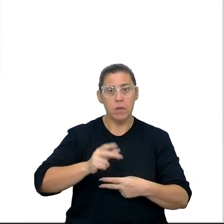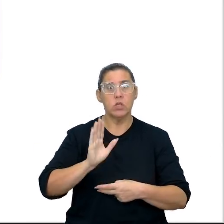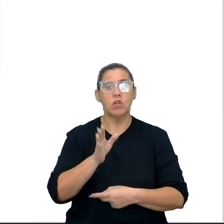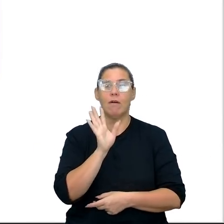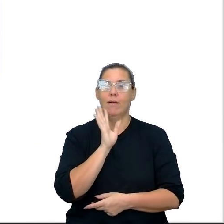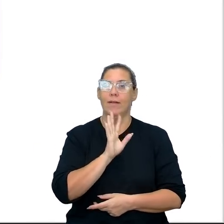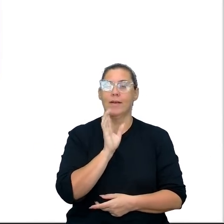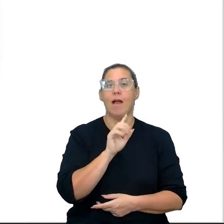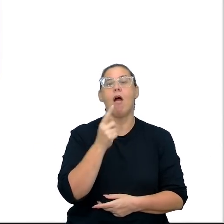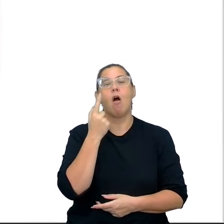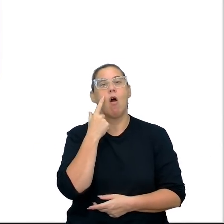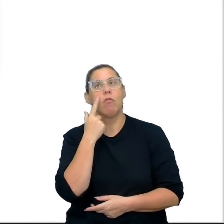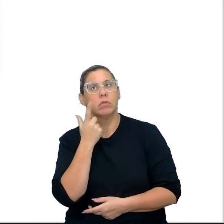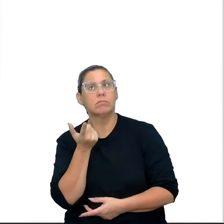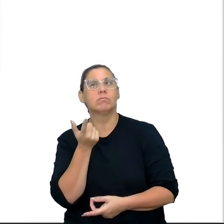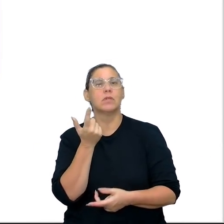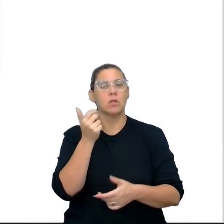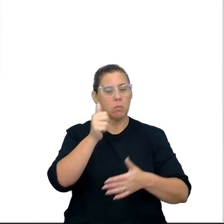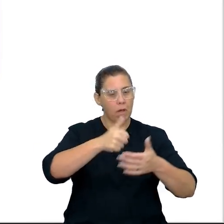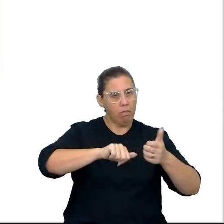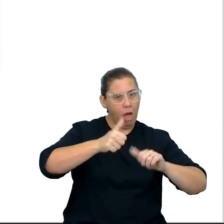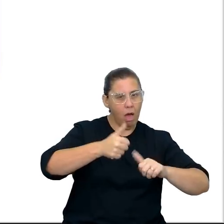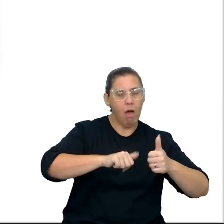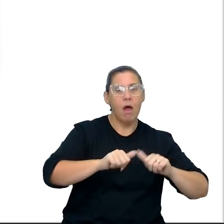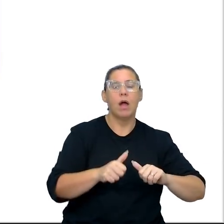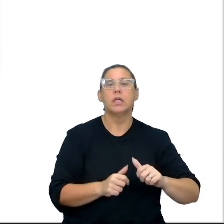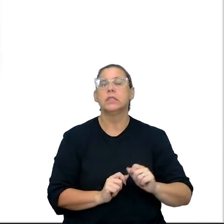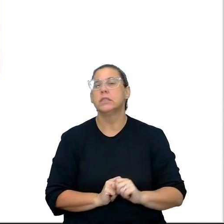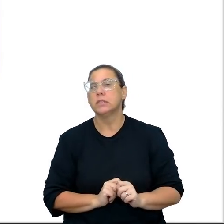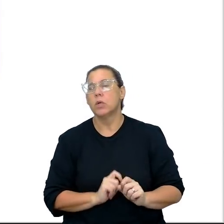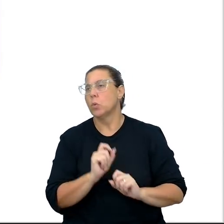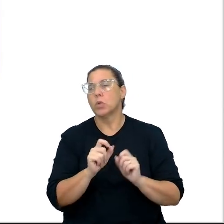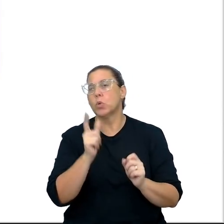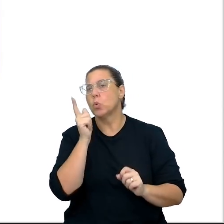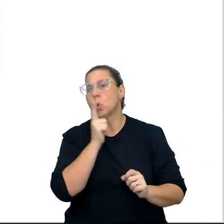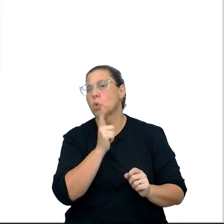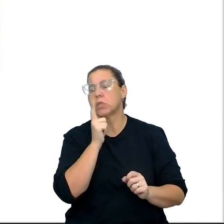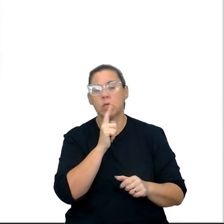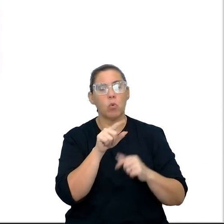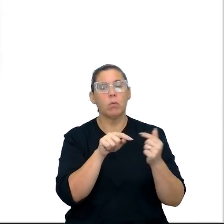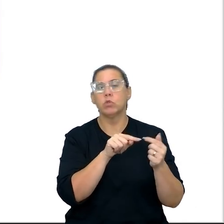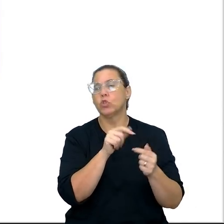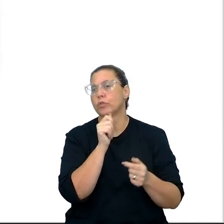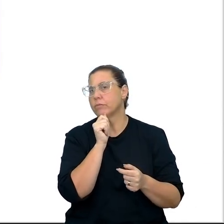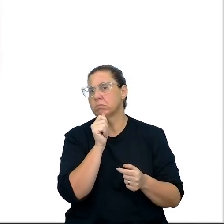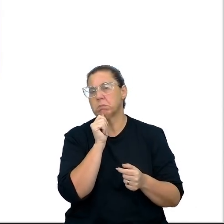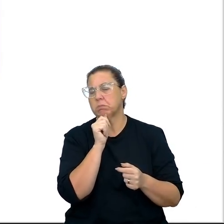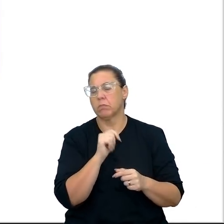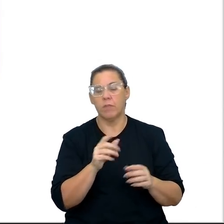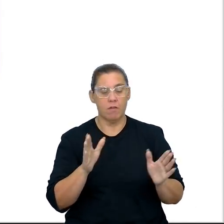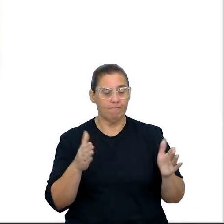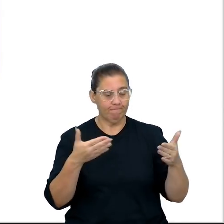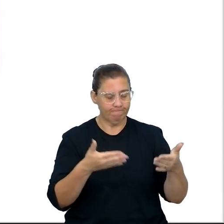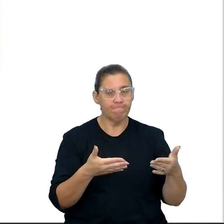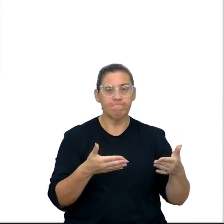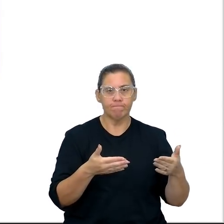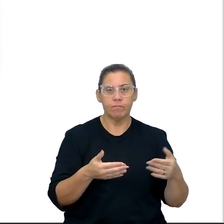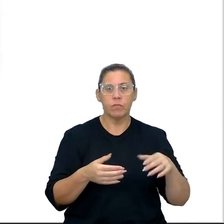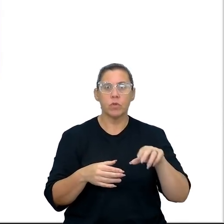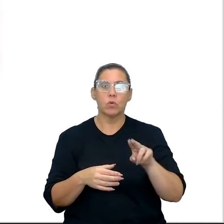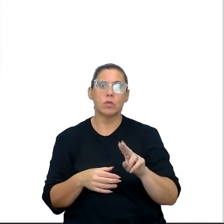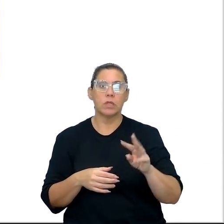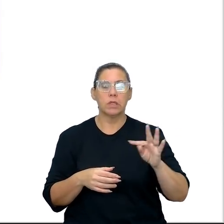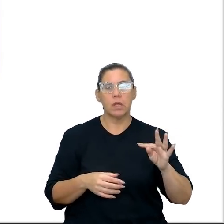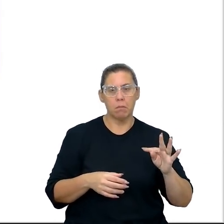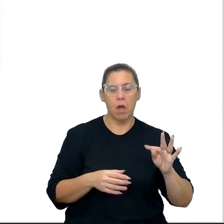legal você fazer uma análise aí do que não conseguiu atingir e olhar para essas unidades temáticas, né?